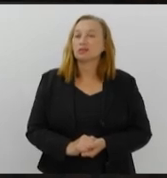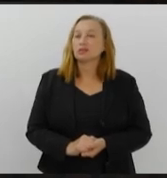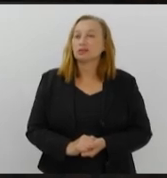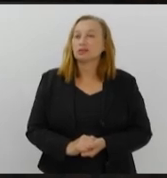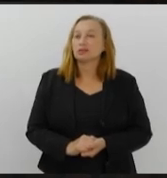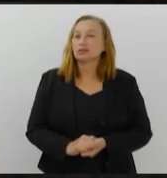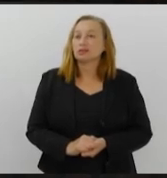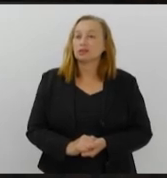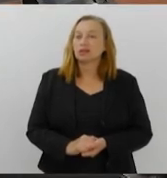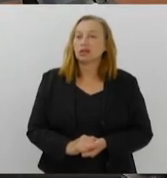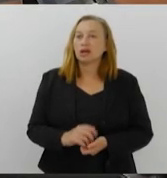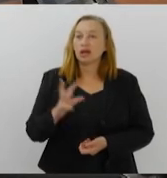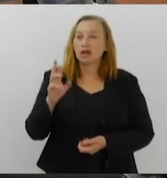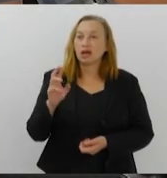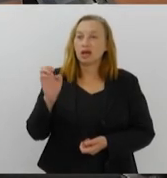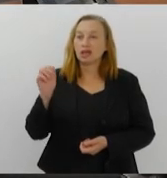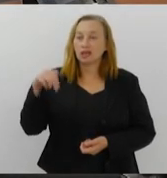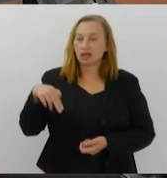Renan Jordi.